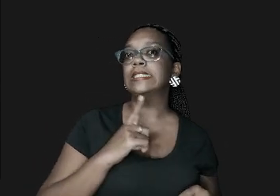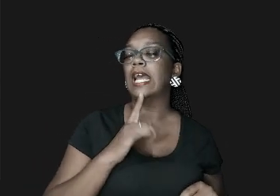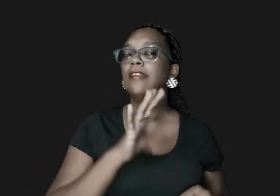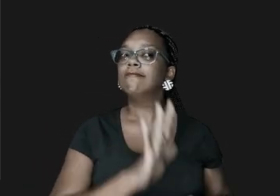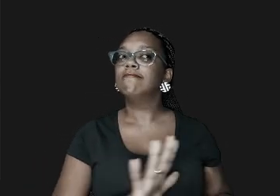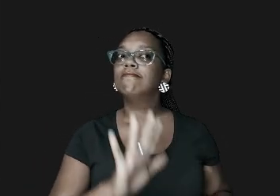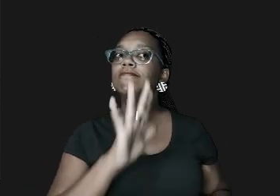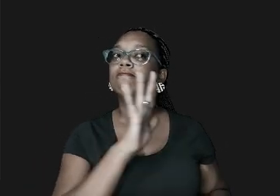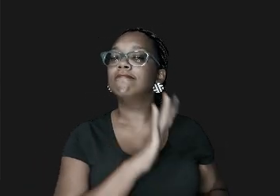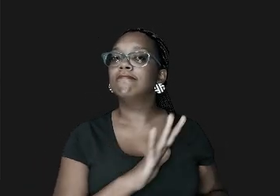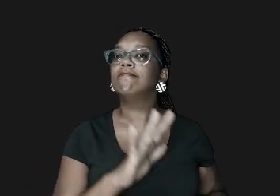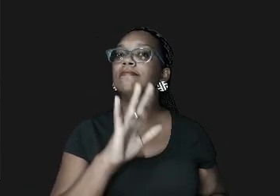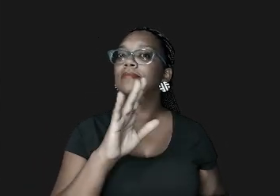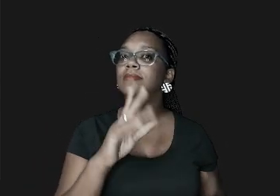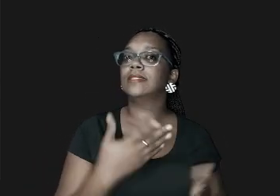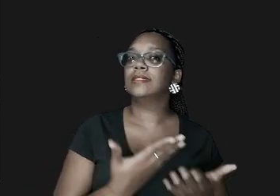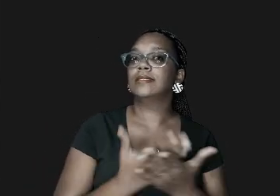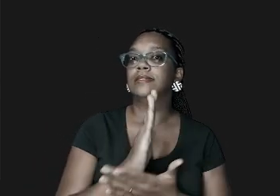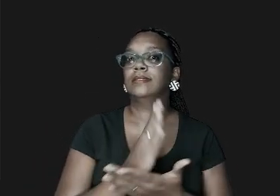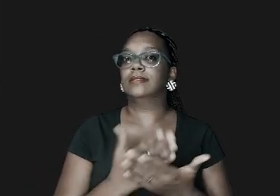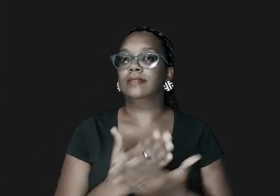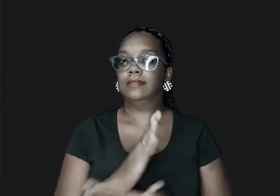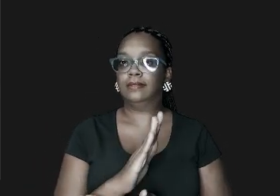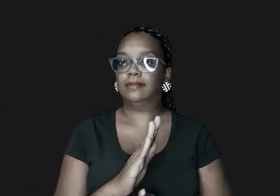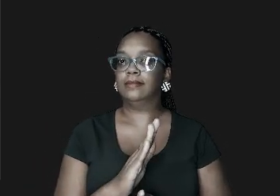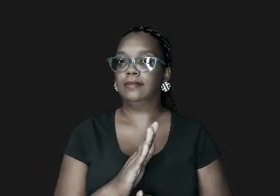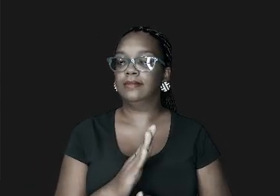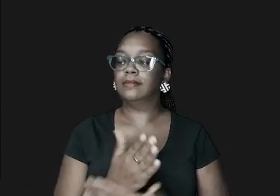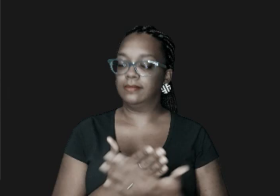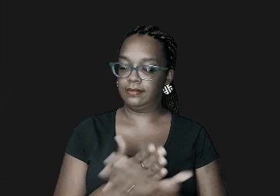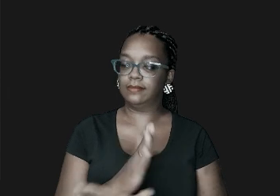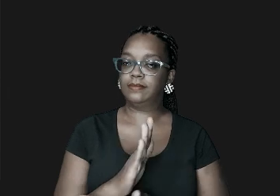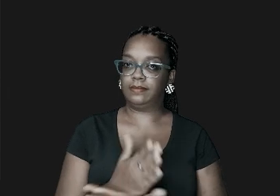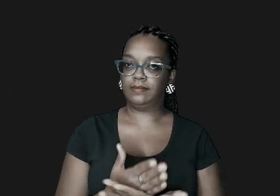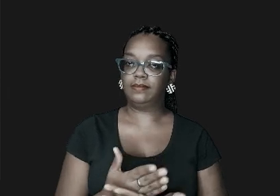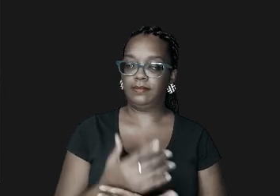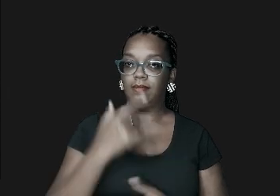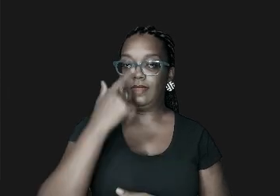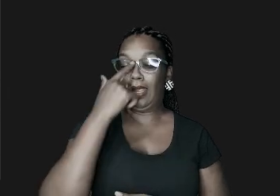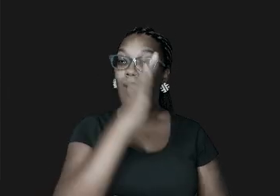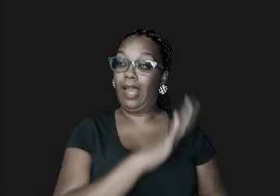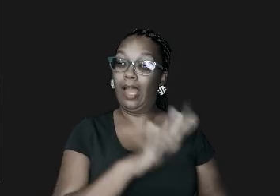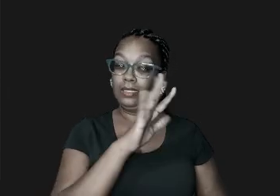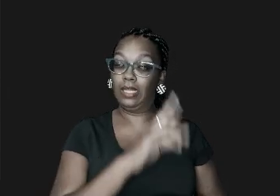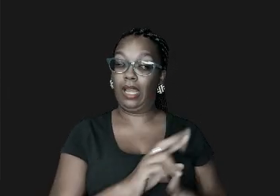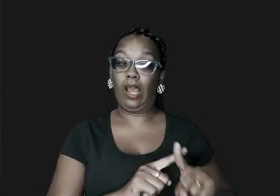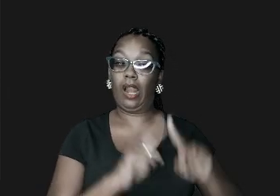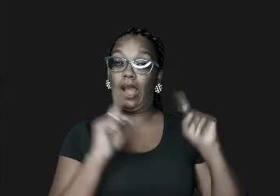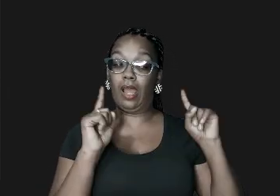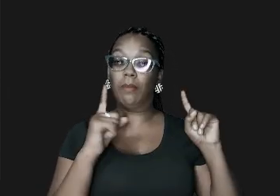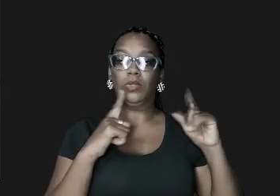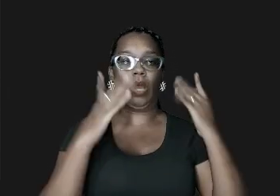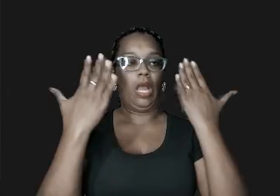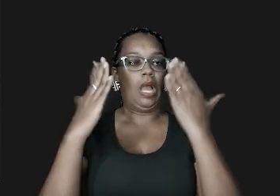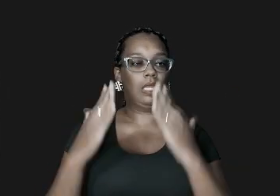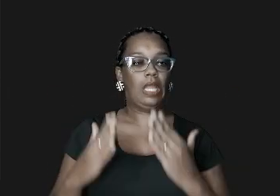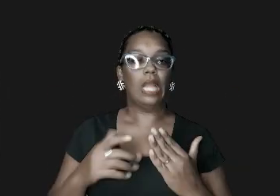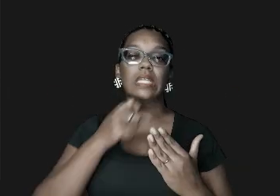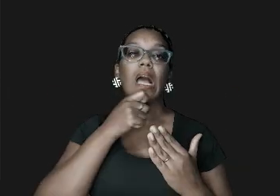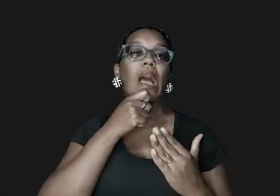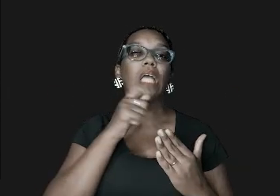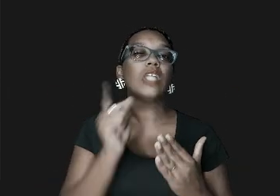que de fato tem cores ali que que causam desconforto caso não desconforto essas